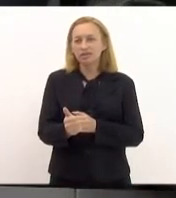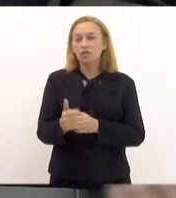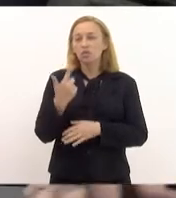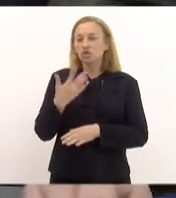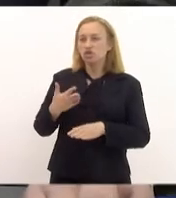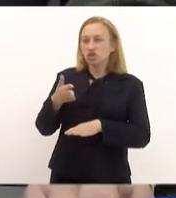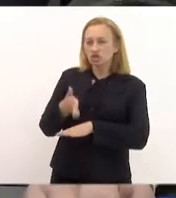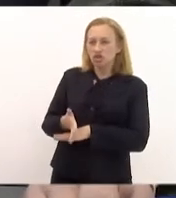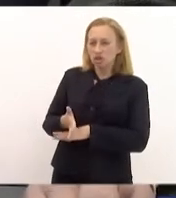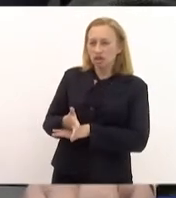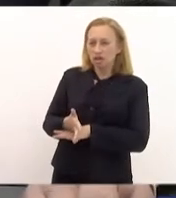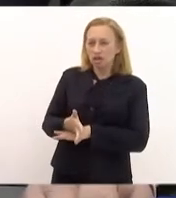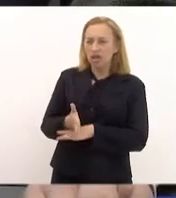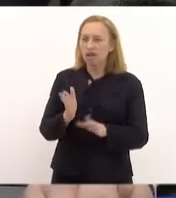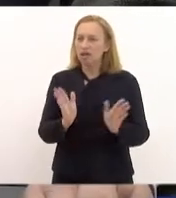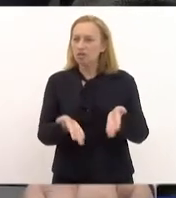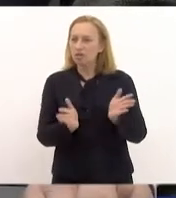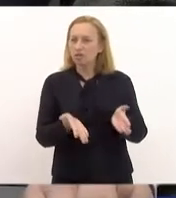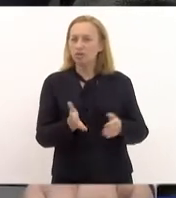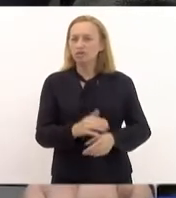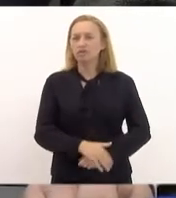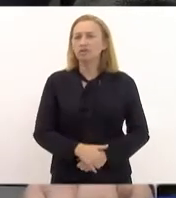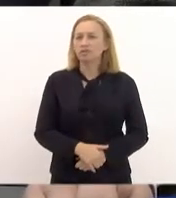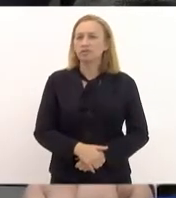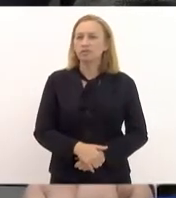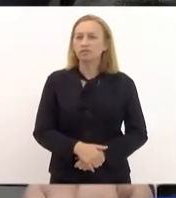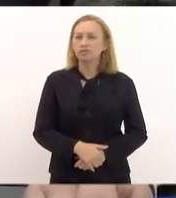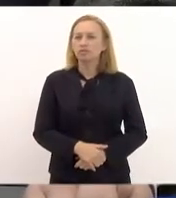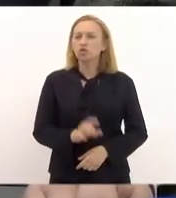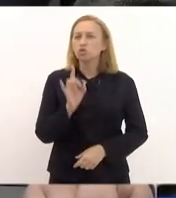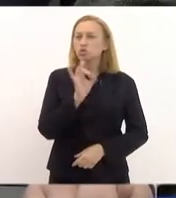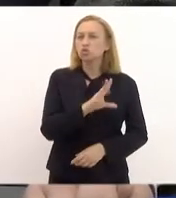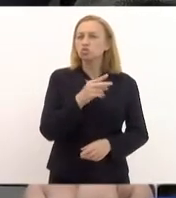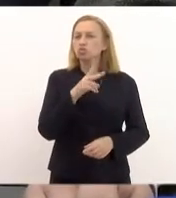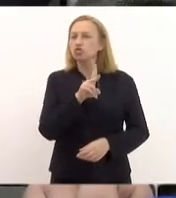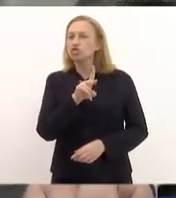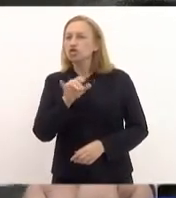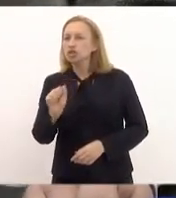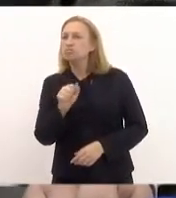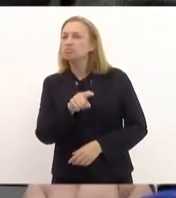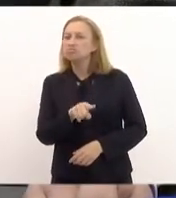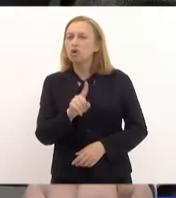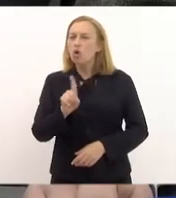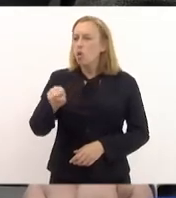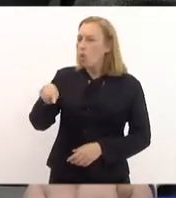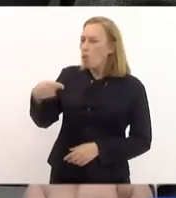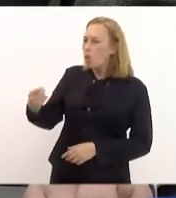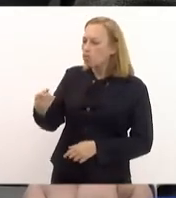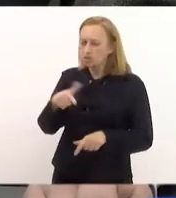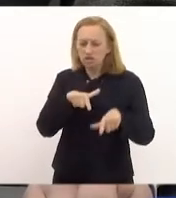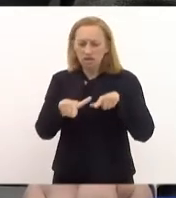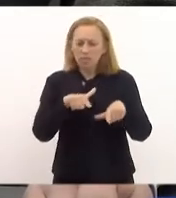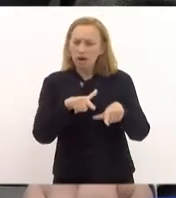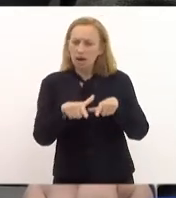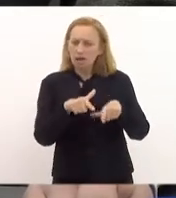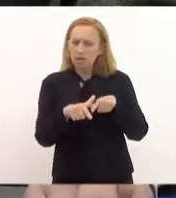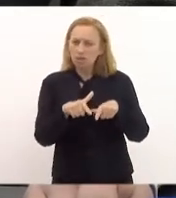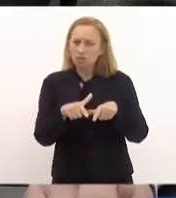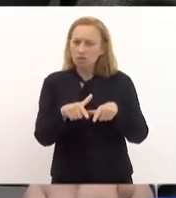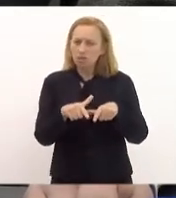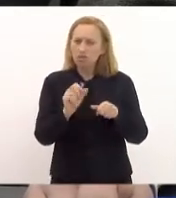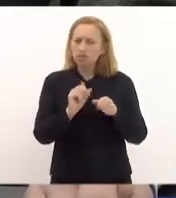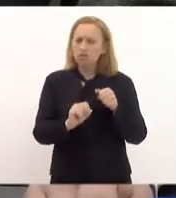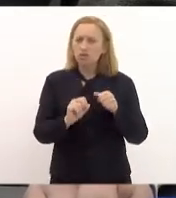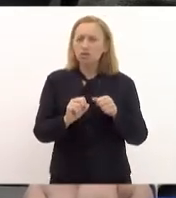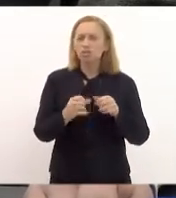chegar a um desfecho agora ultimamente, né? Nos últimos dias aí. Outros trabalhos estão sendo feitos pelo Instituto